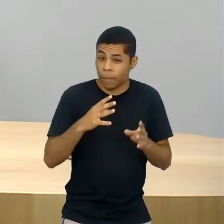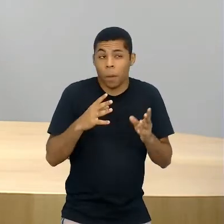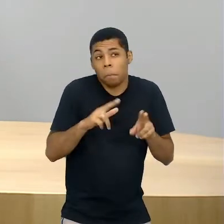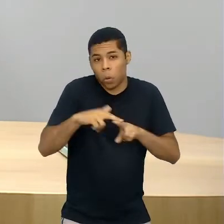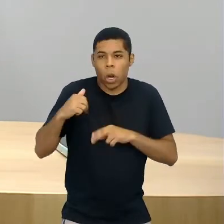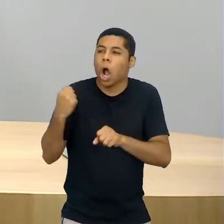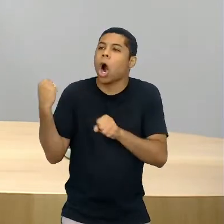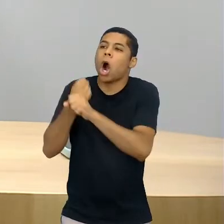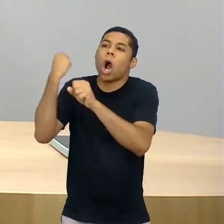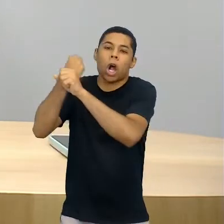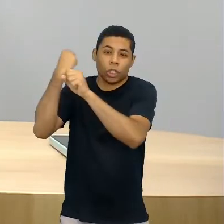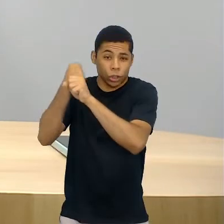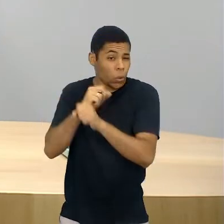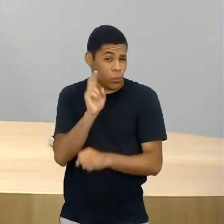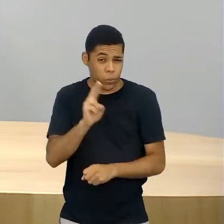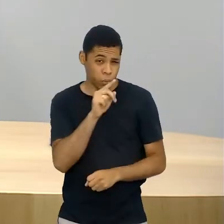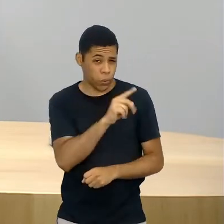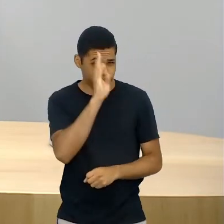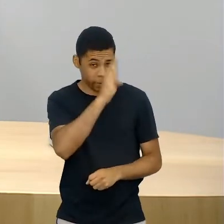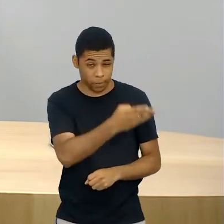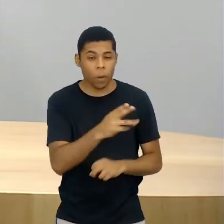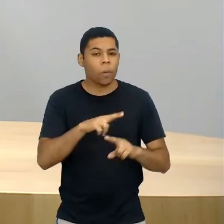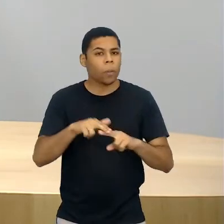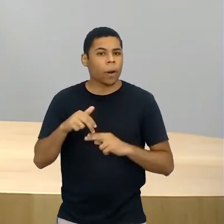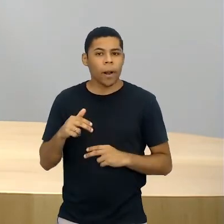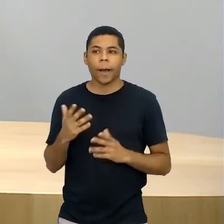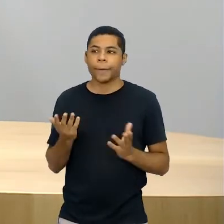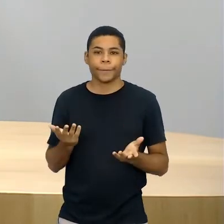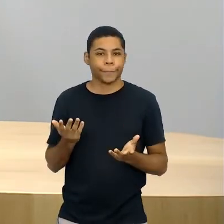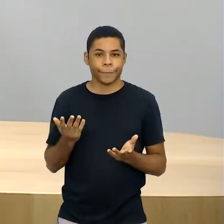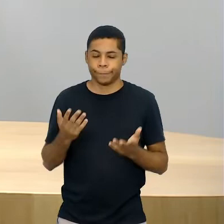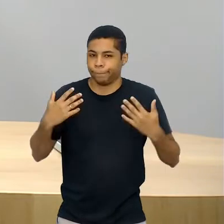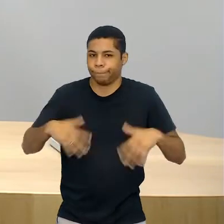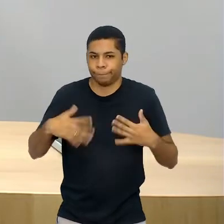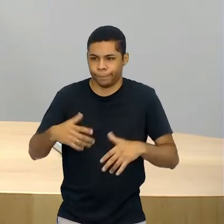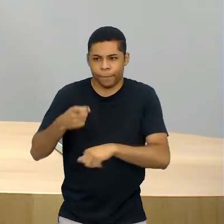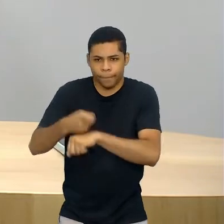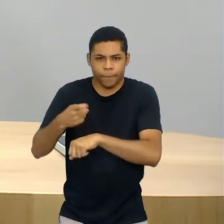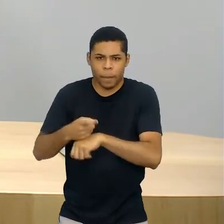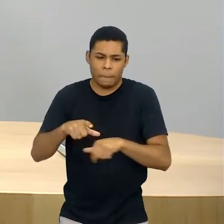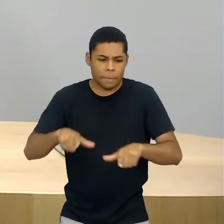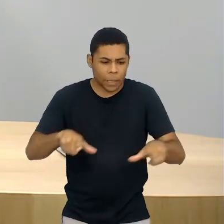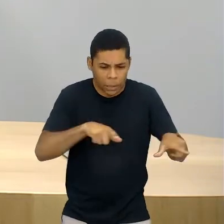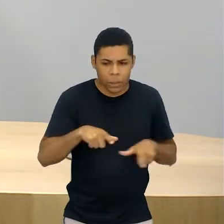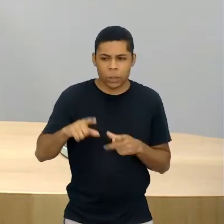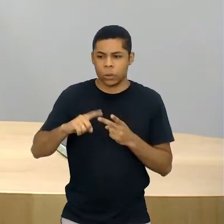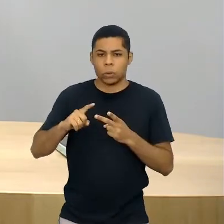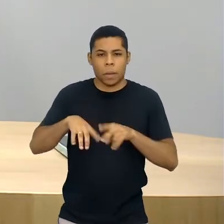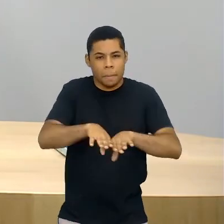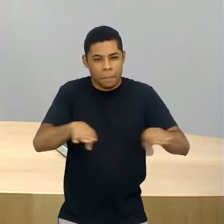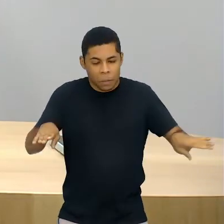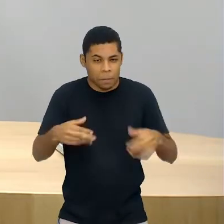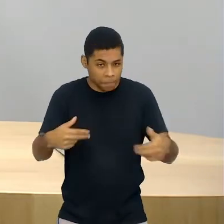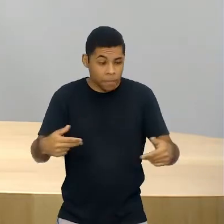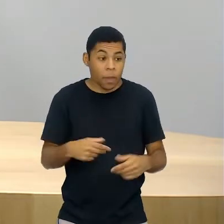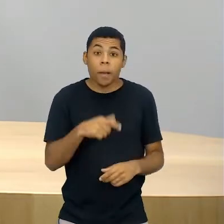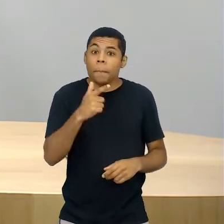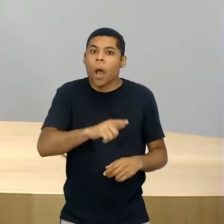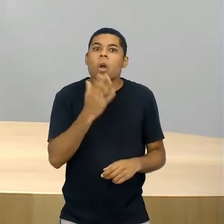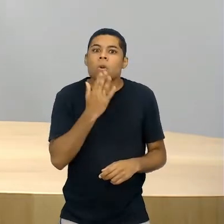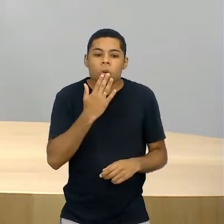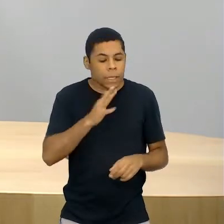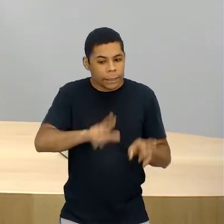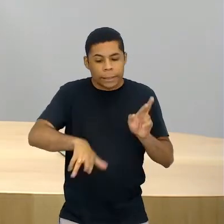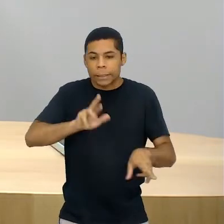ele ser muito resistente. Ele também tem cores que se destacam, então ele também é uma formação de